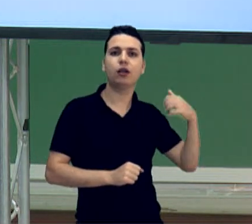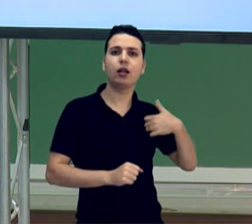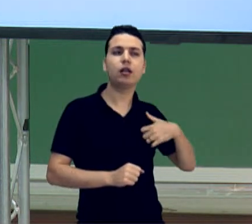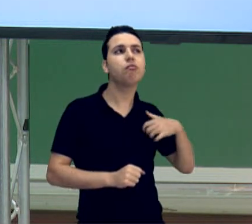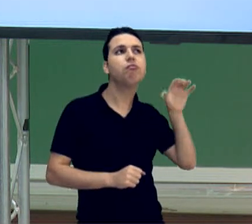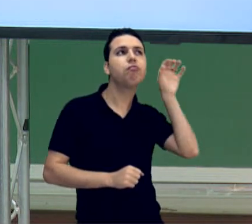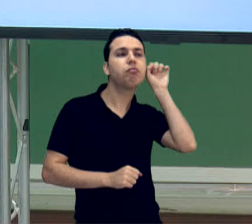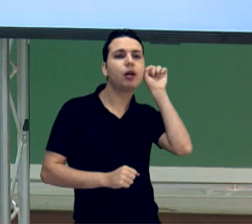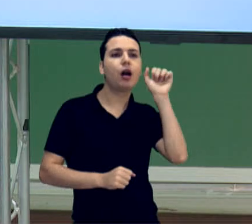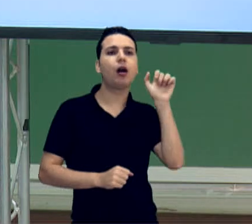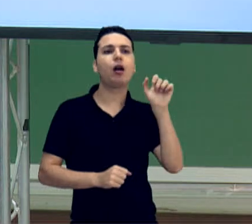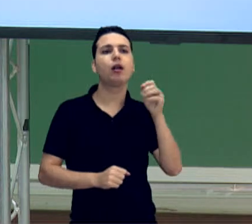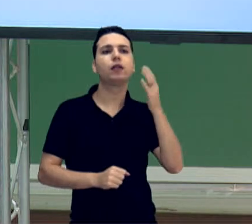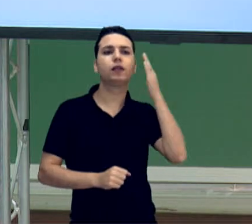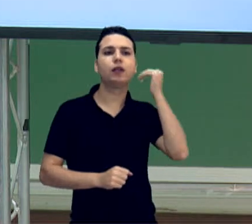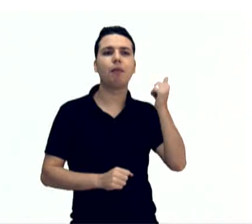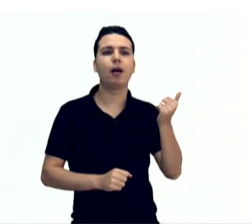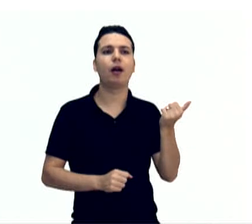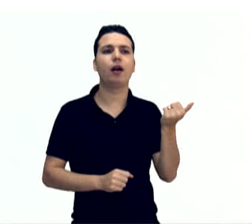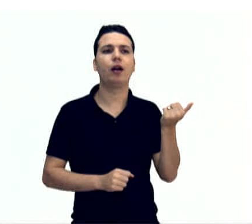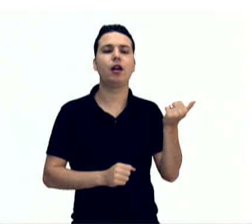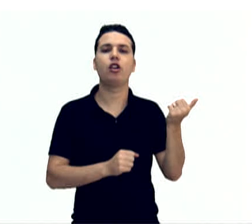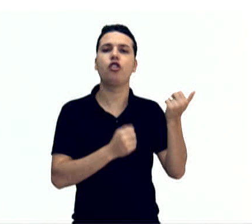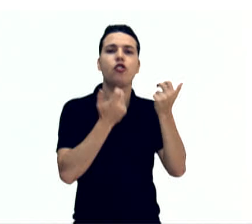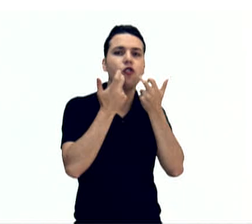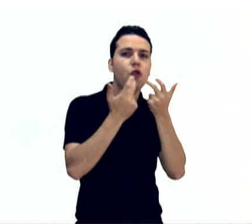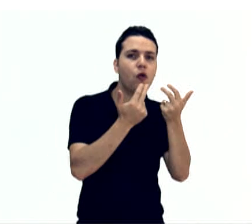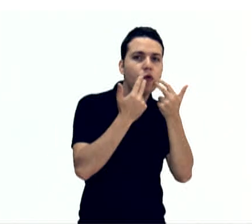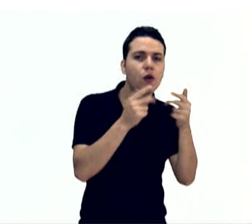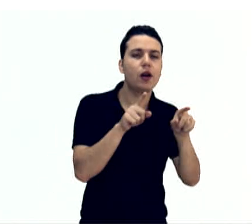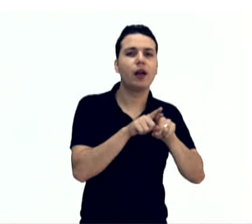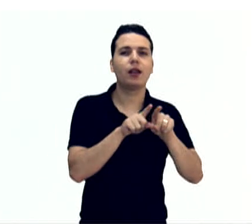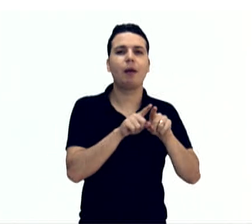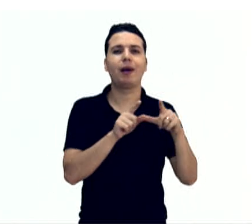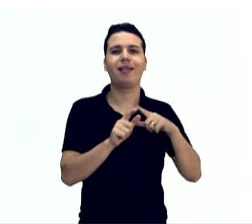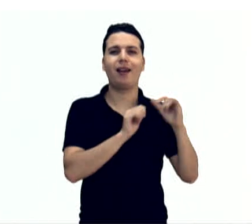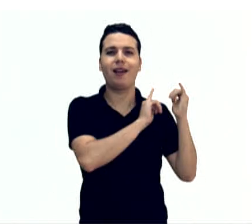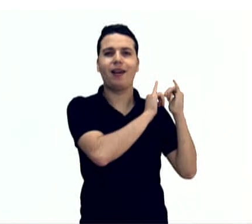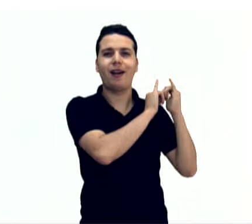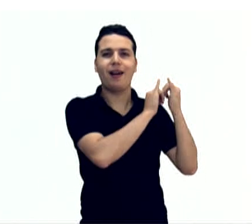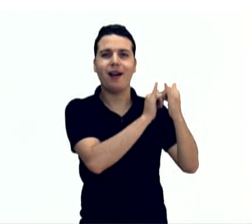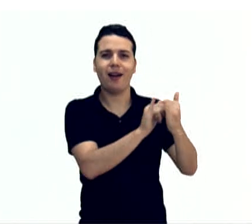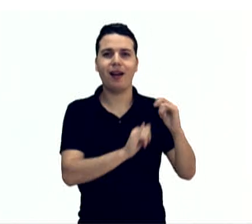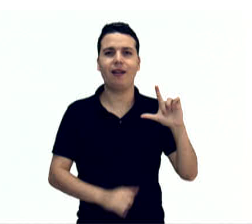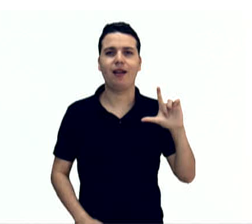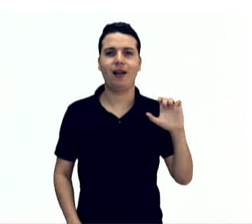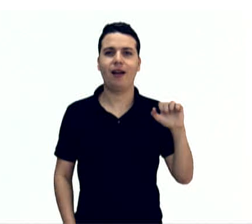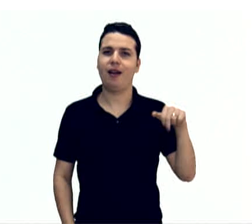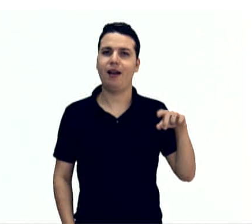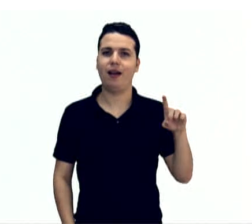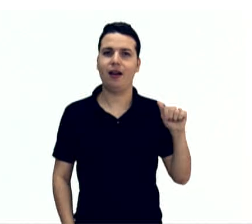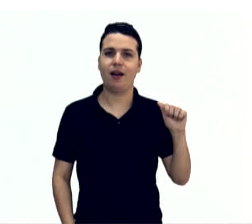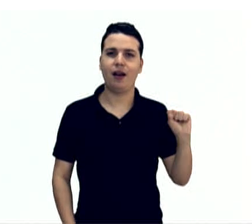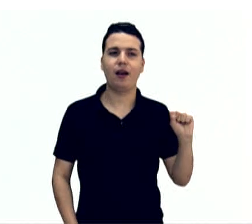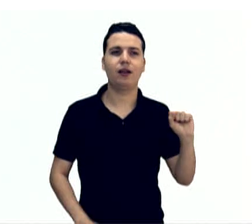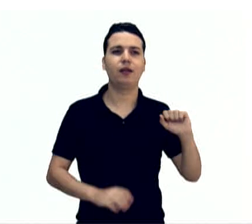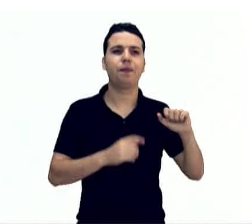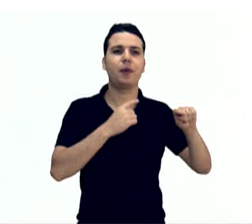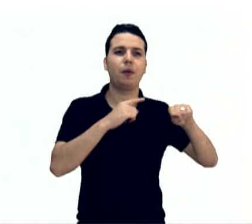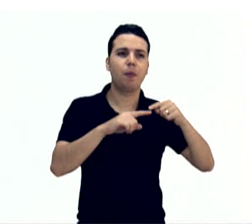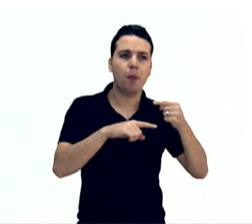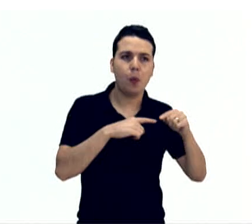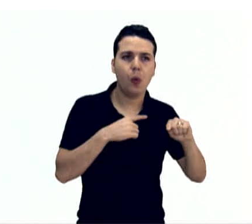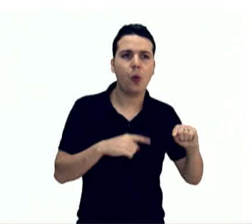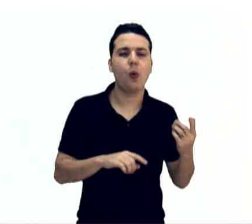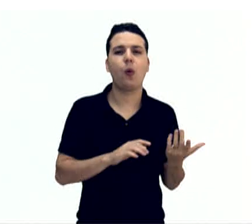as notícias, né? E muitas lendas do chamamé, que são conjuntos musicais, cantores,